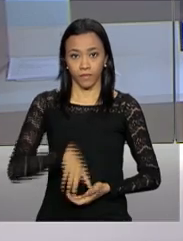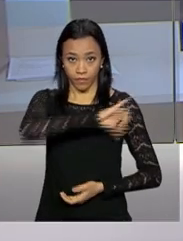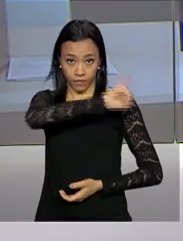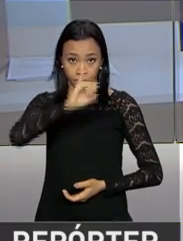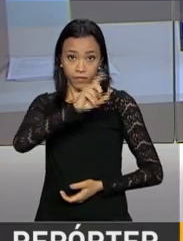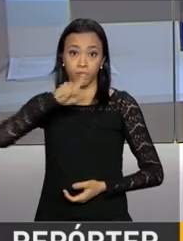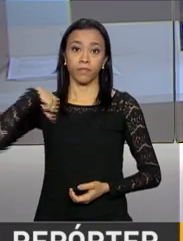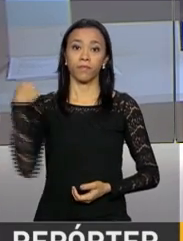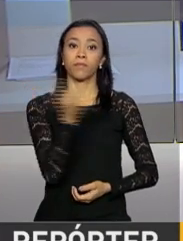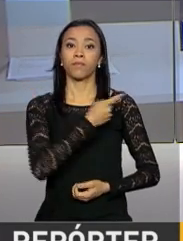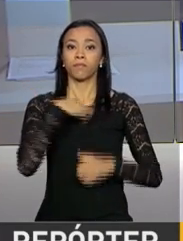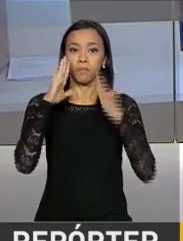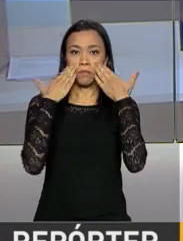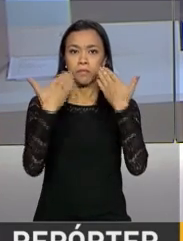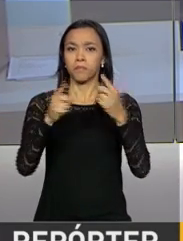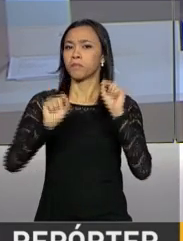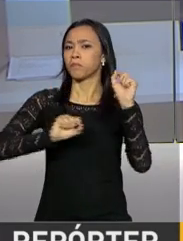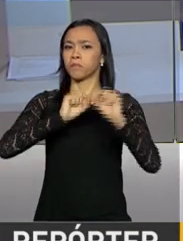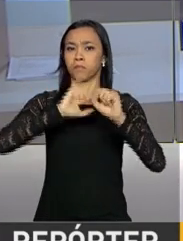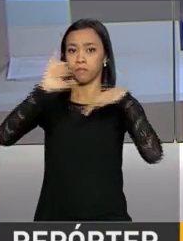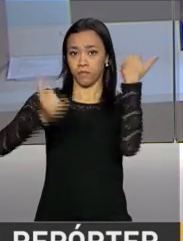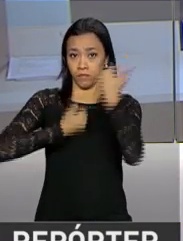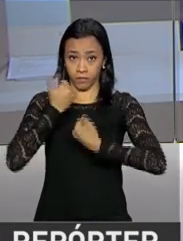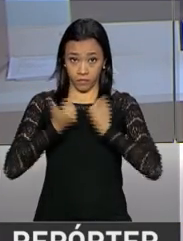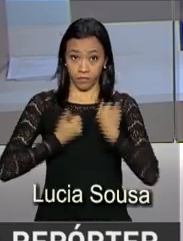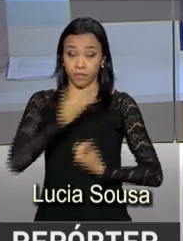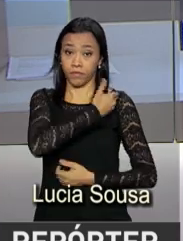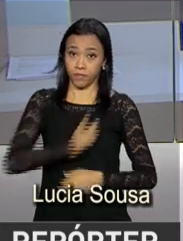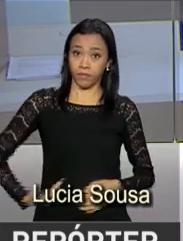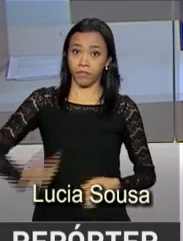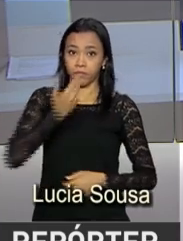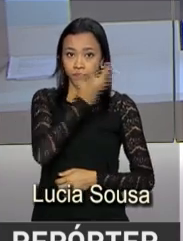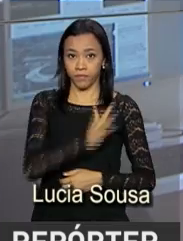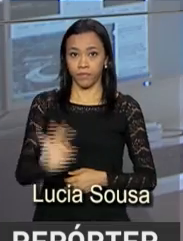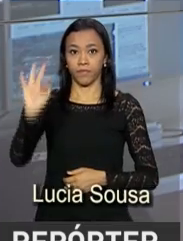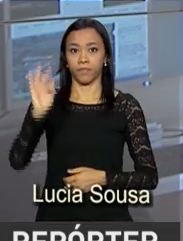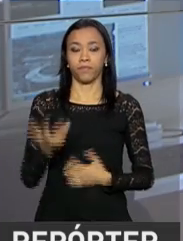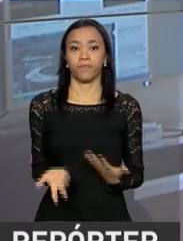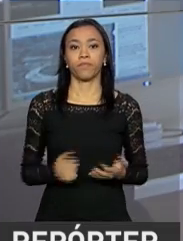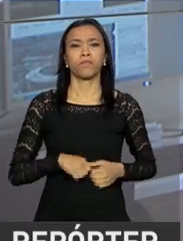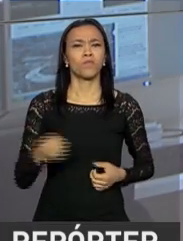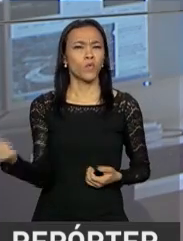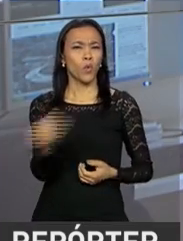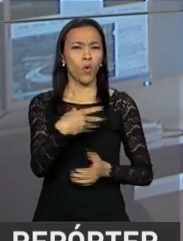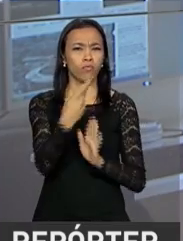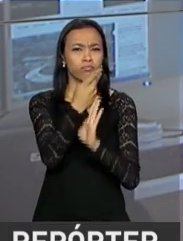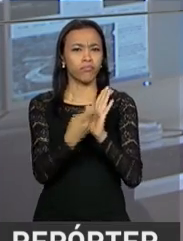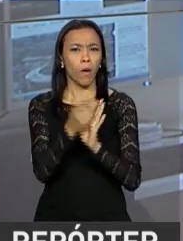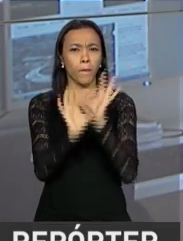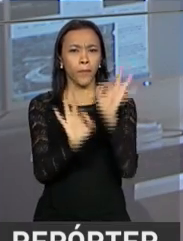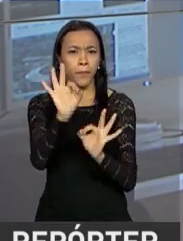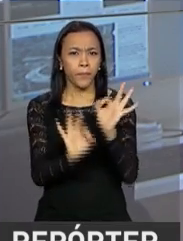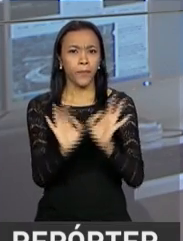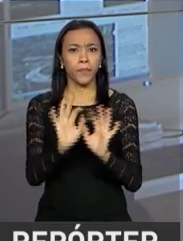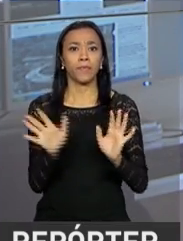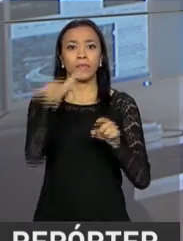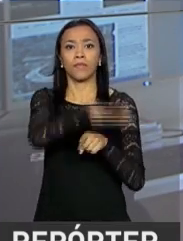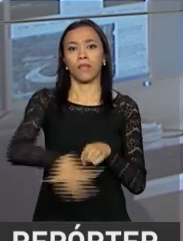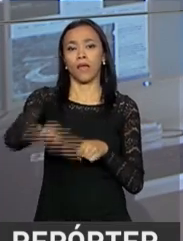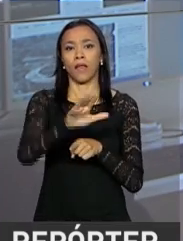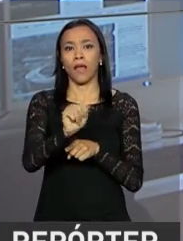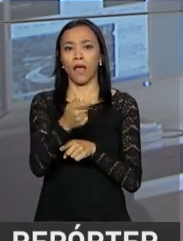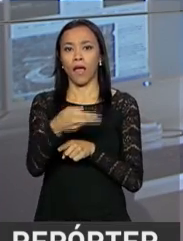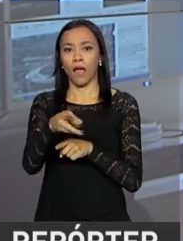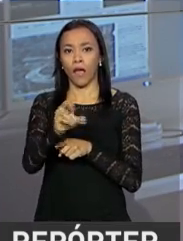Olá, estamos de volta com o repórter NBR e as notícias do governo federal. Um novo plano para o agronegócio brasileiro vai